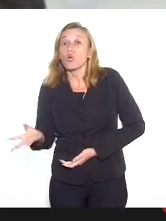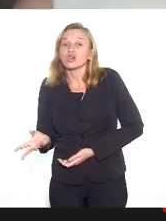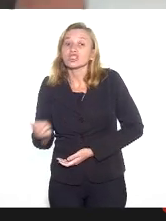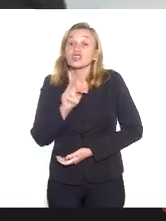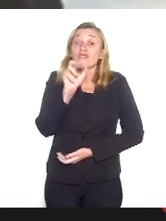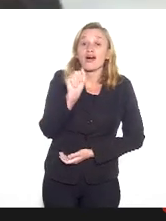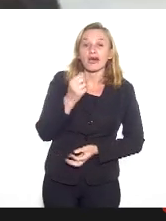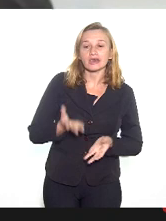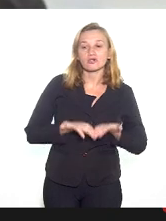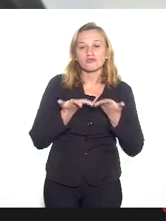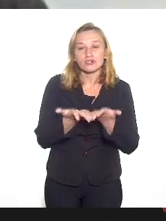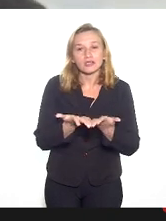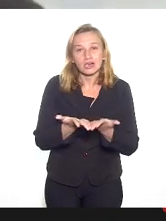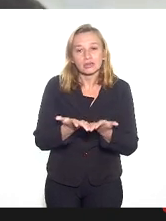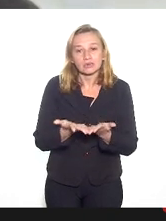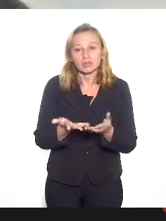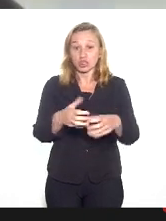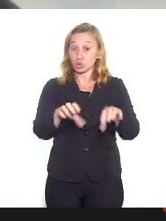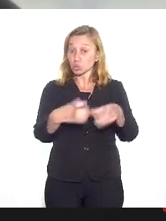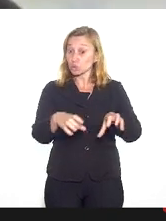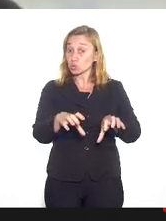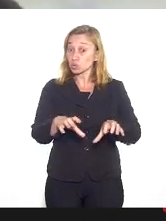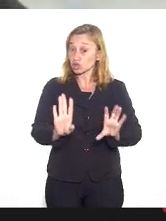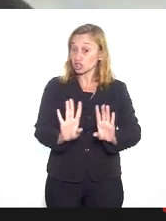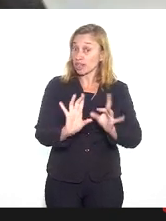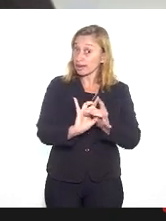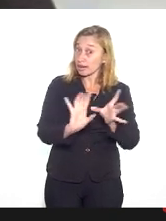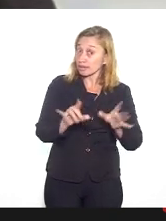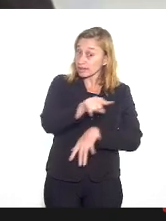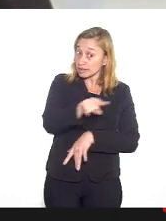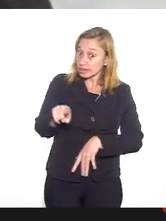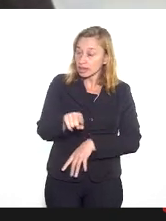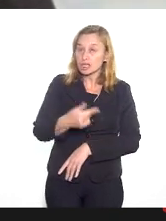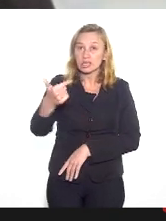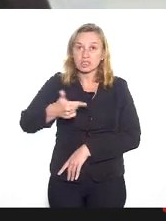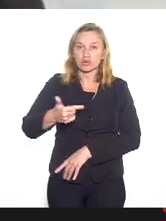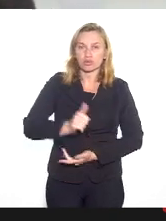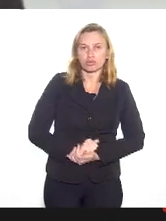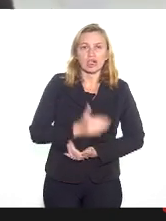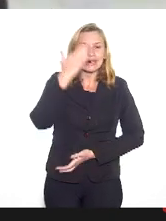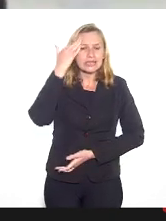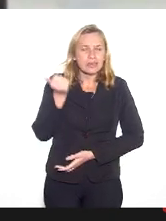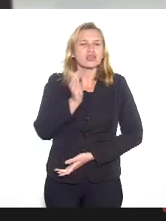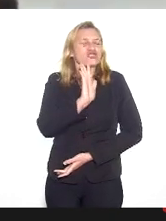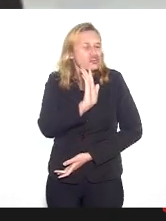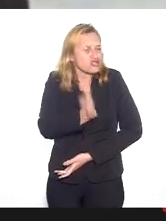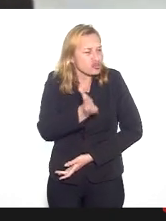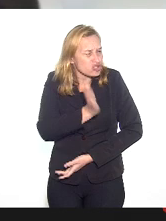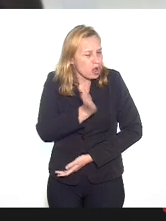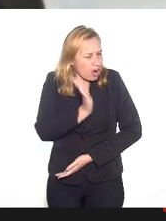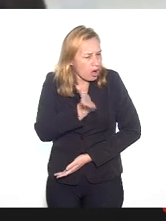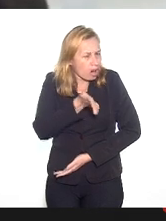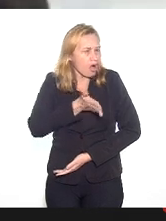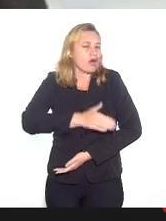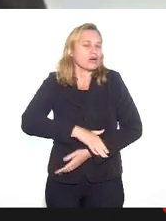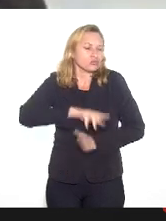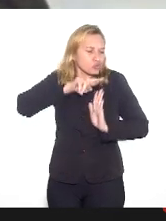serão ofertadas para esses concursos que ainda estão em aberto. Segundo, saber se já há